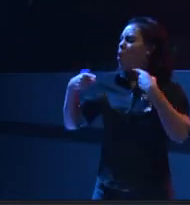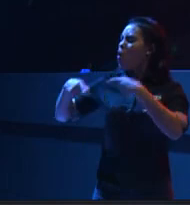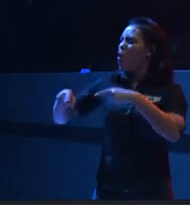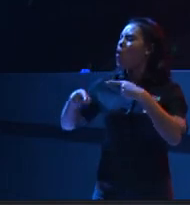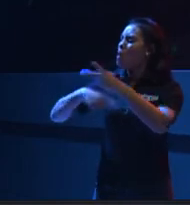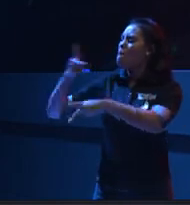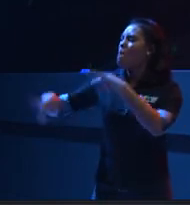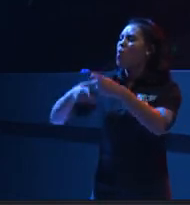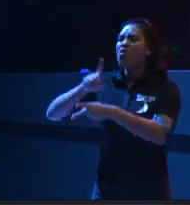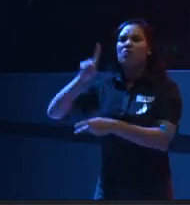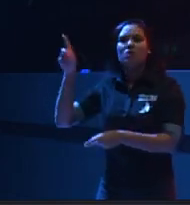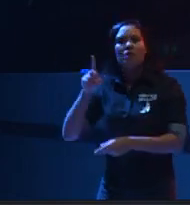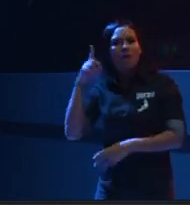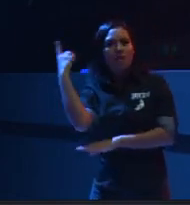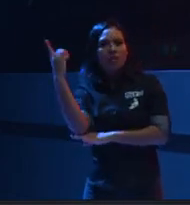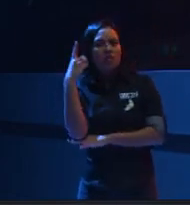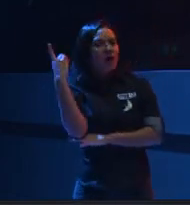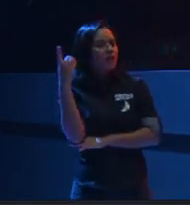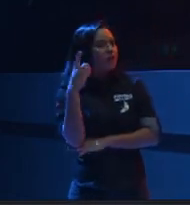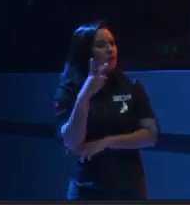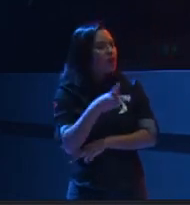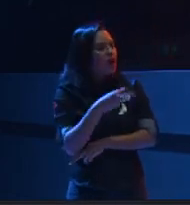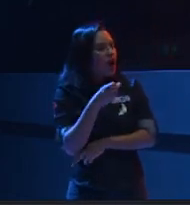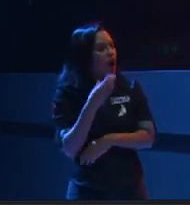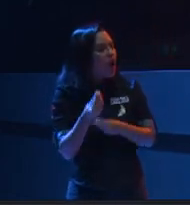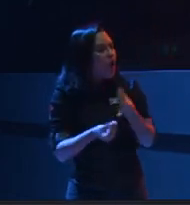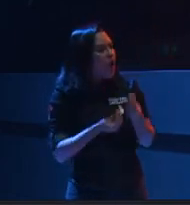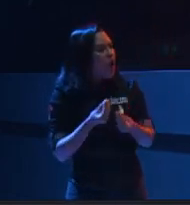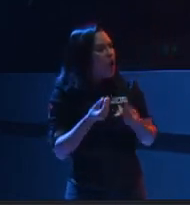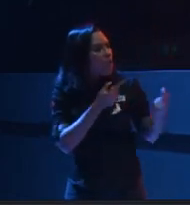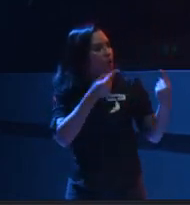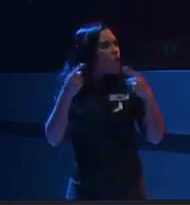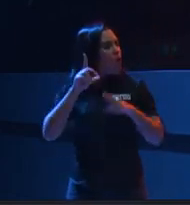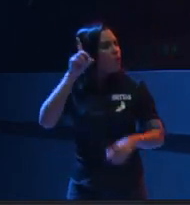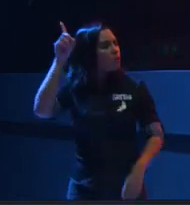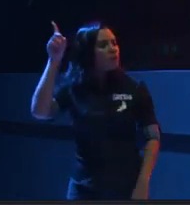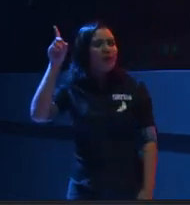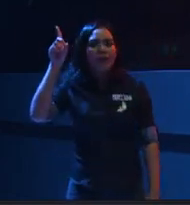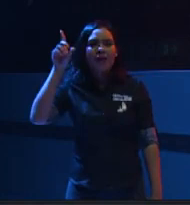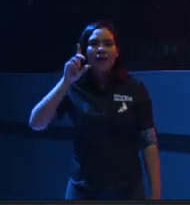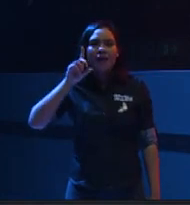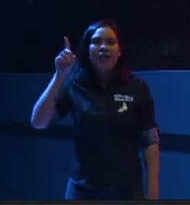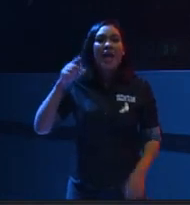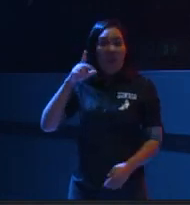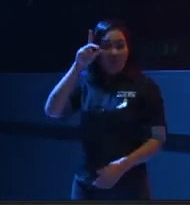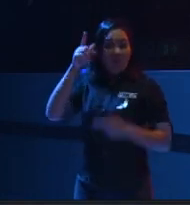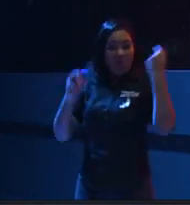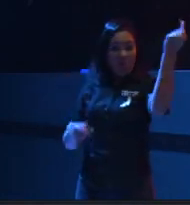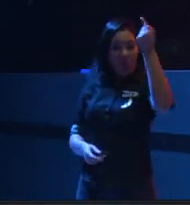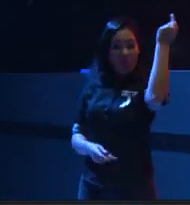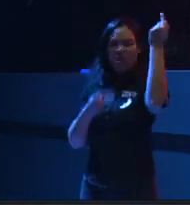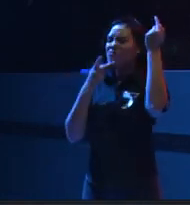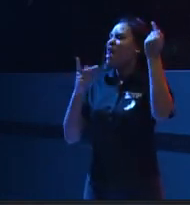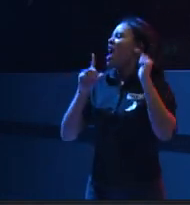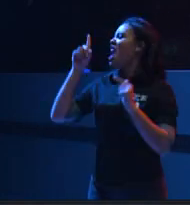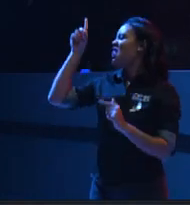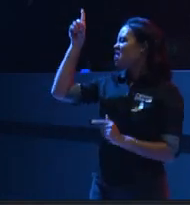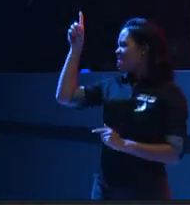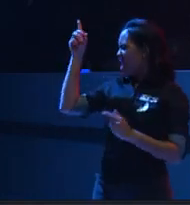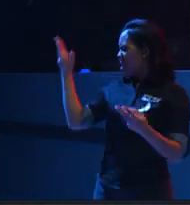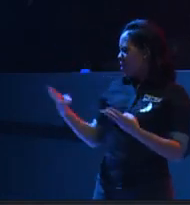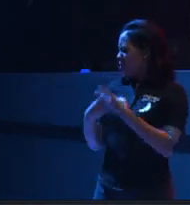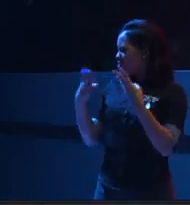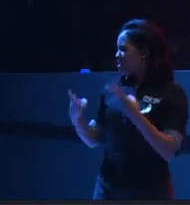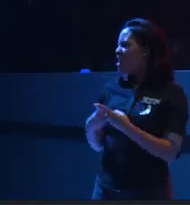ele vem Golias dizendo que o Deus de Israel é um Deus mais ou menos e o que que ele fala